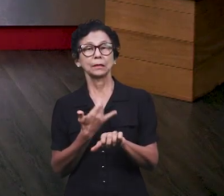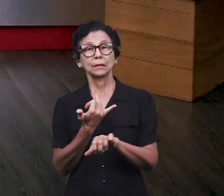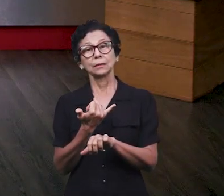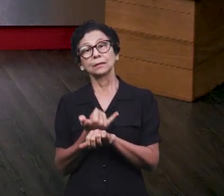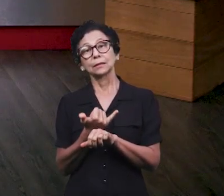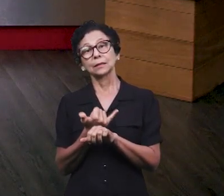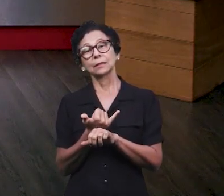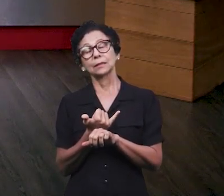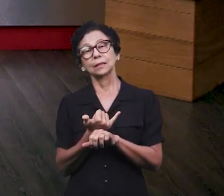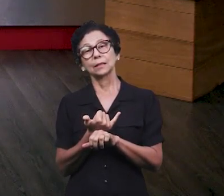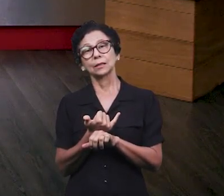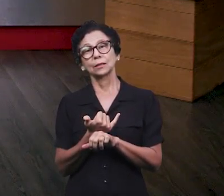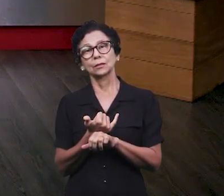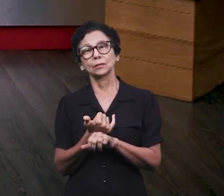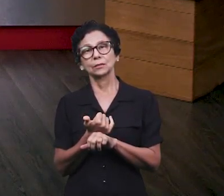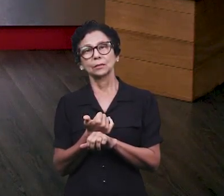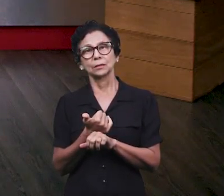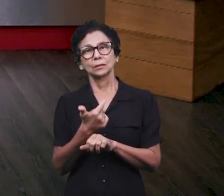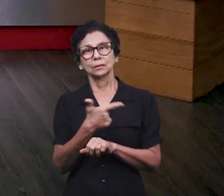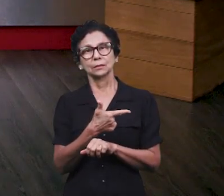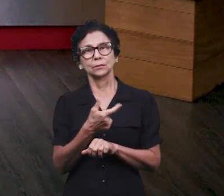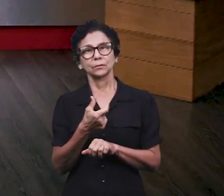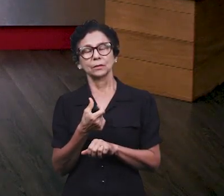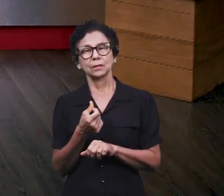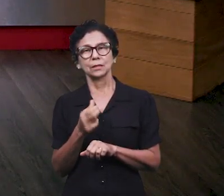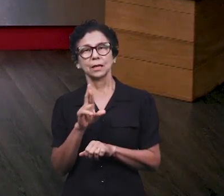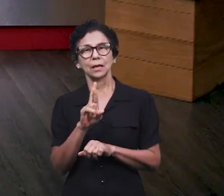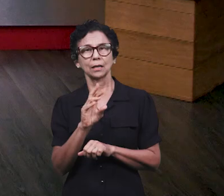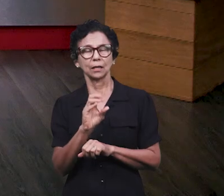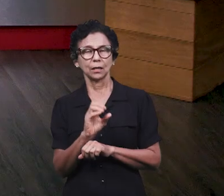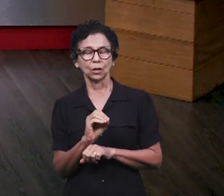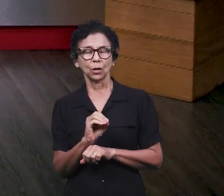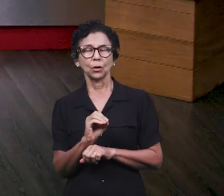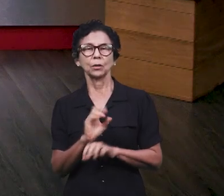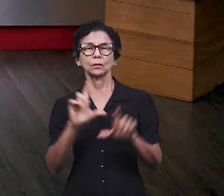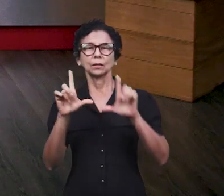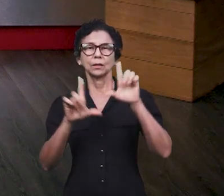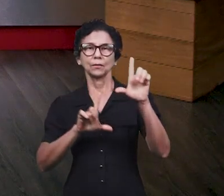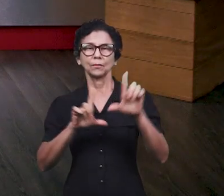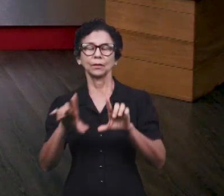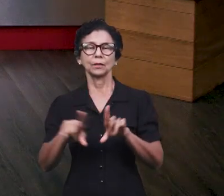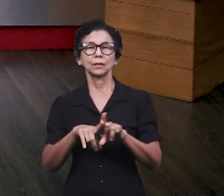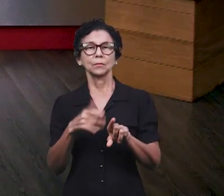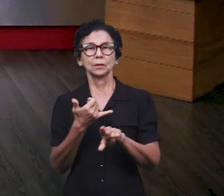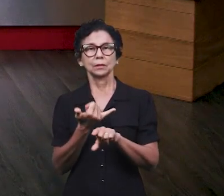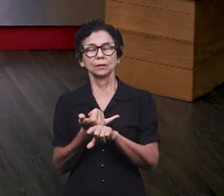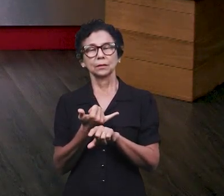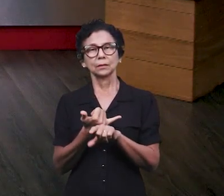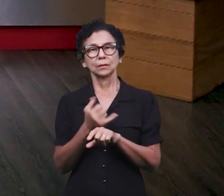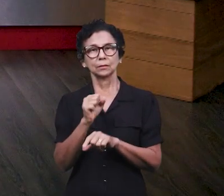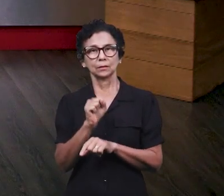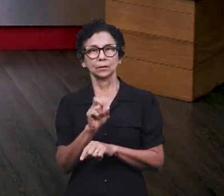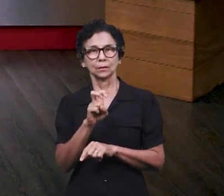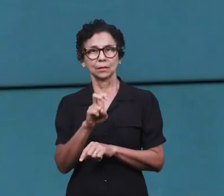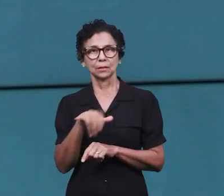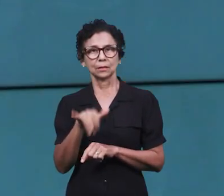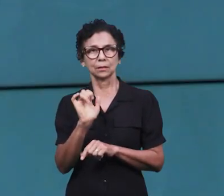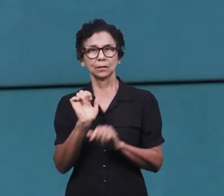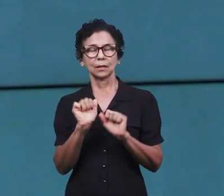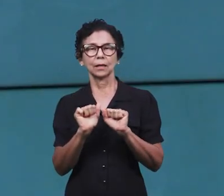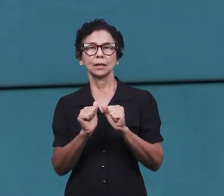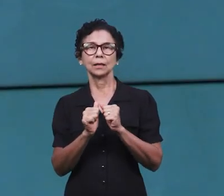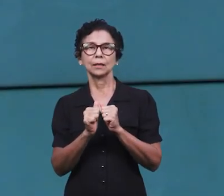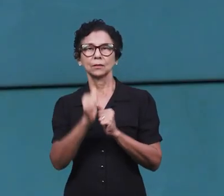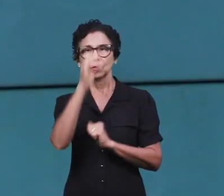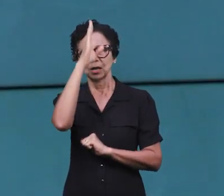de televisão, pela TVRO da Embratel, no canal 126, pela Sky Livre, no canal 85. E